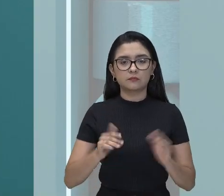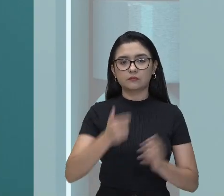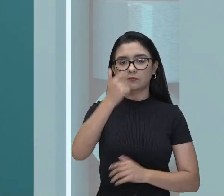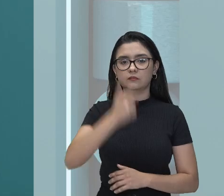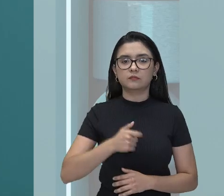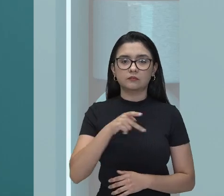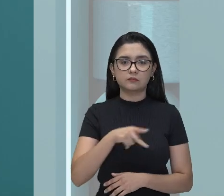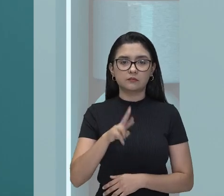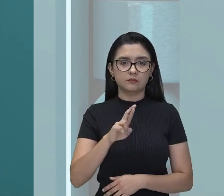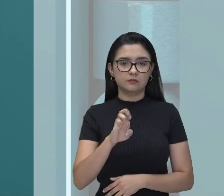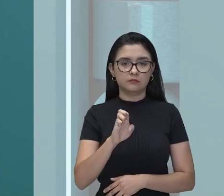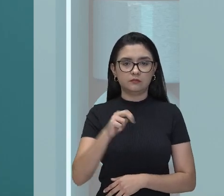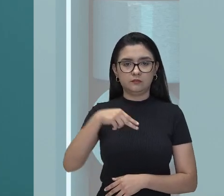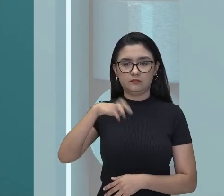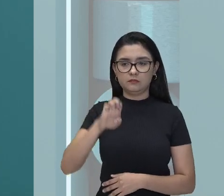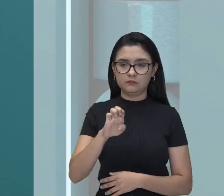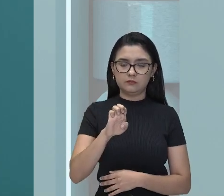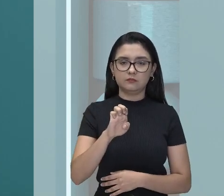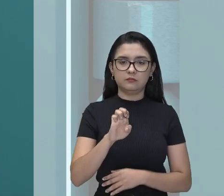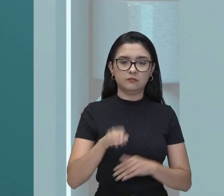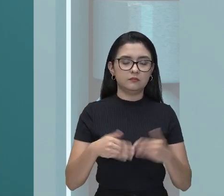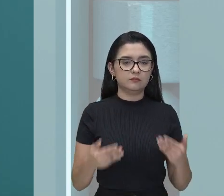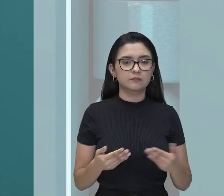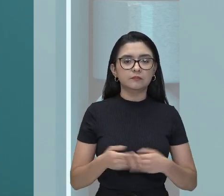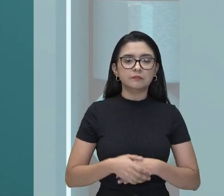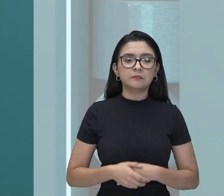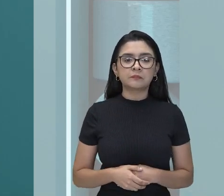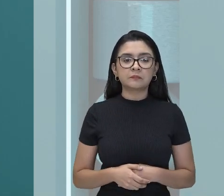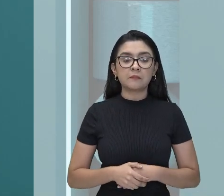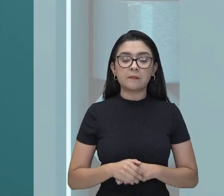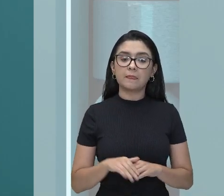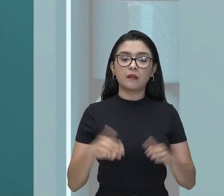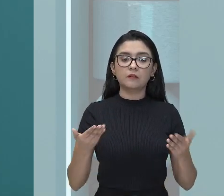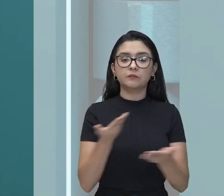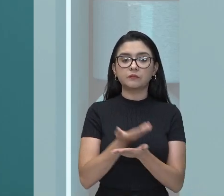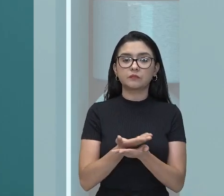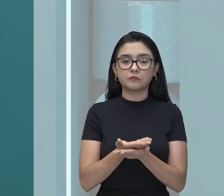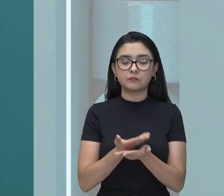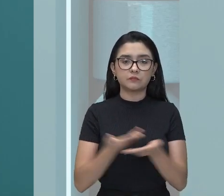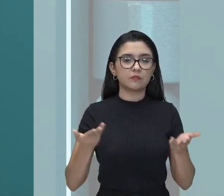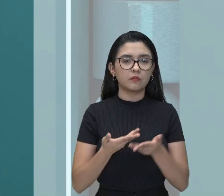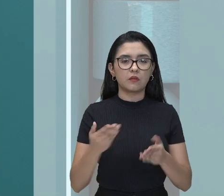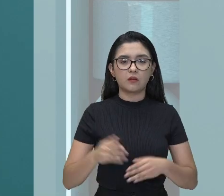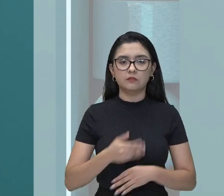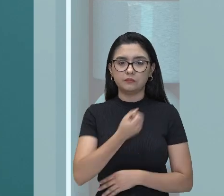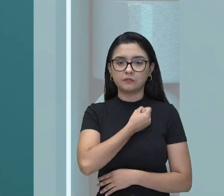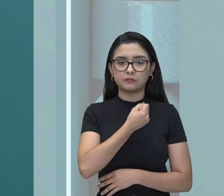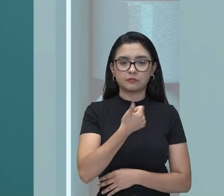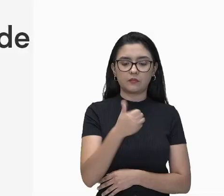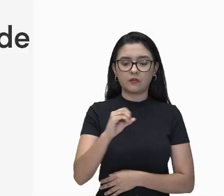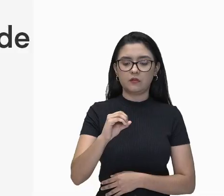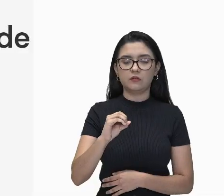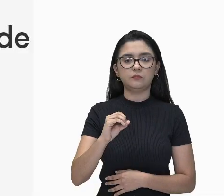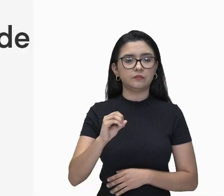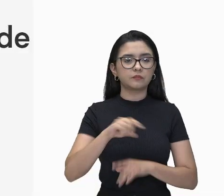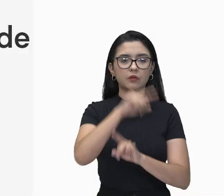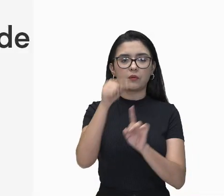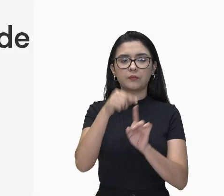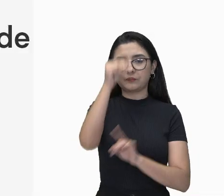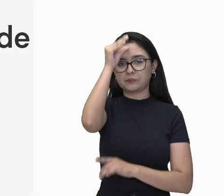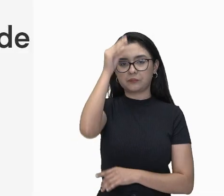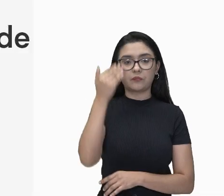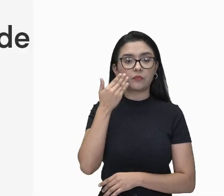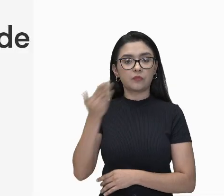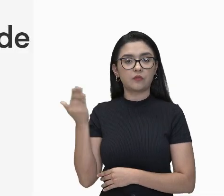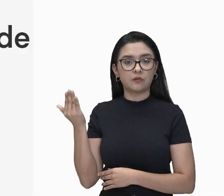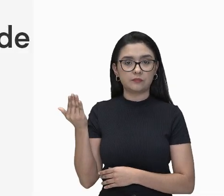Eu, professor René Moreira, com ustedes. E a nossa aula de hoje é a aula de número 10. Objeto do